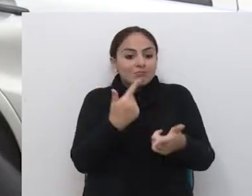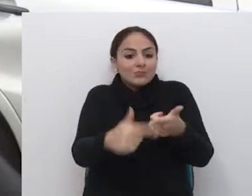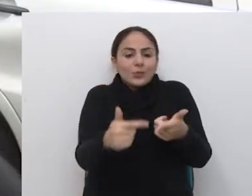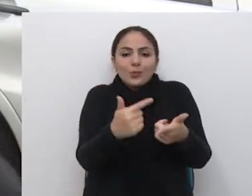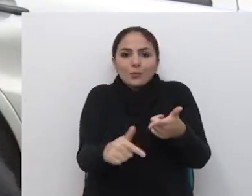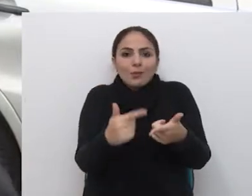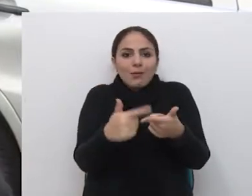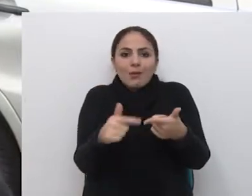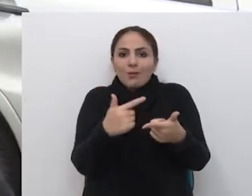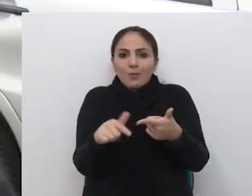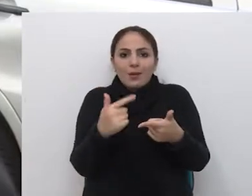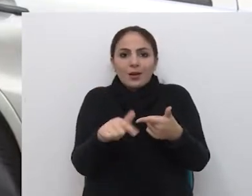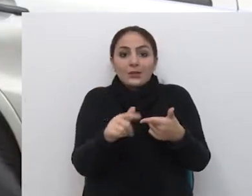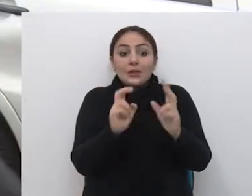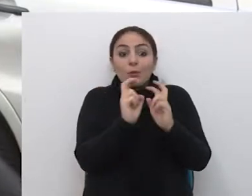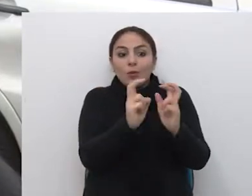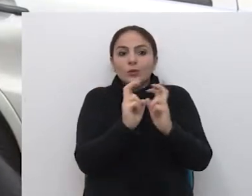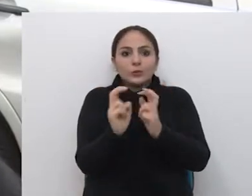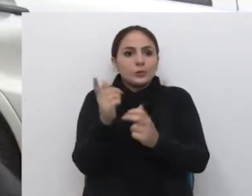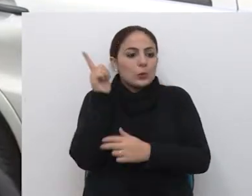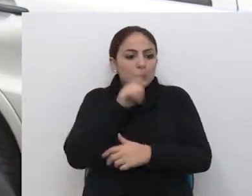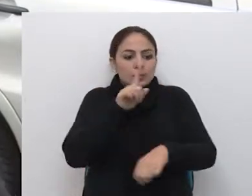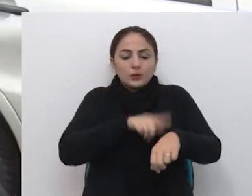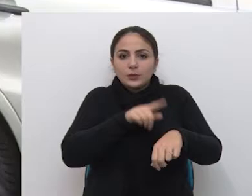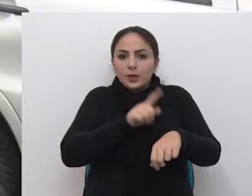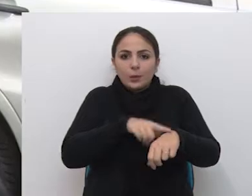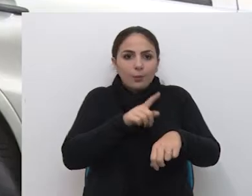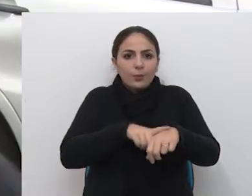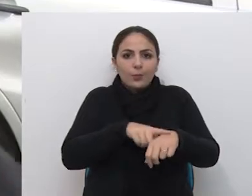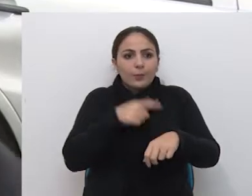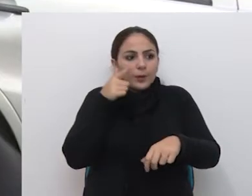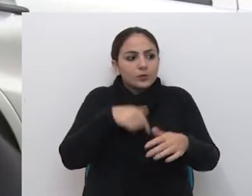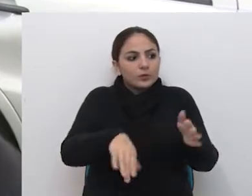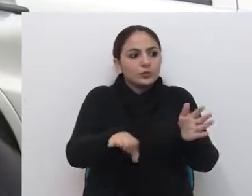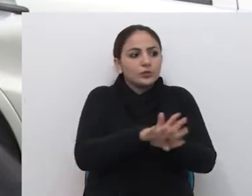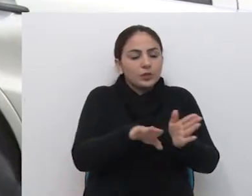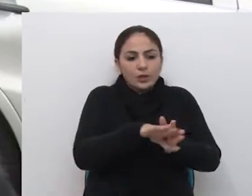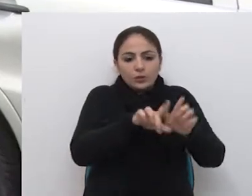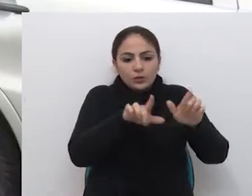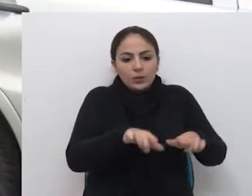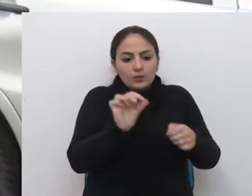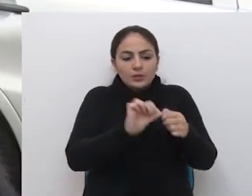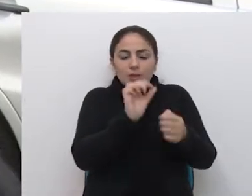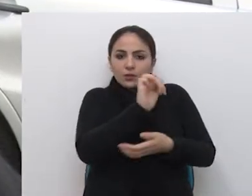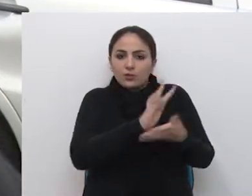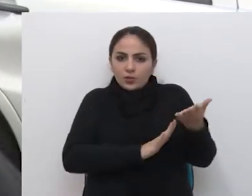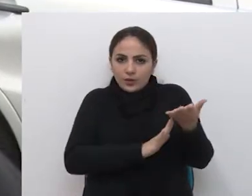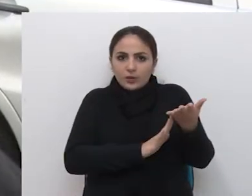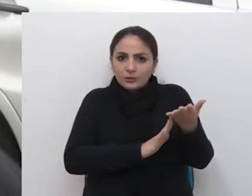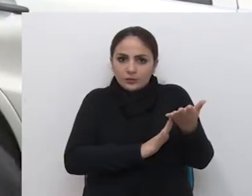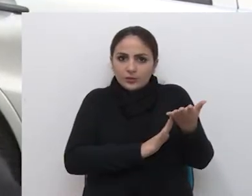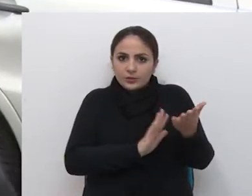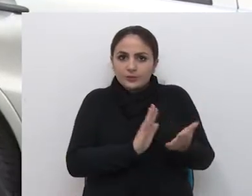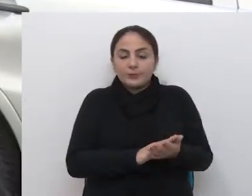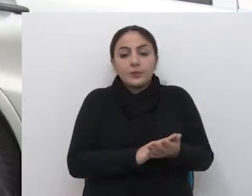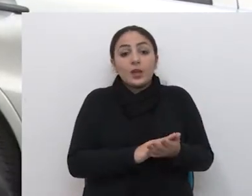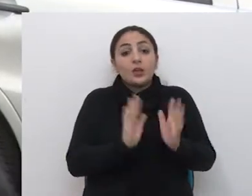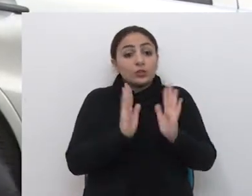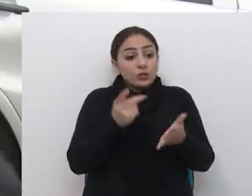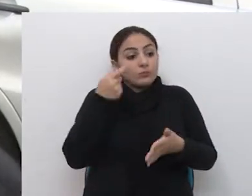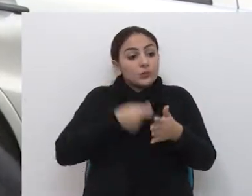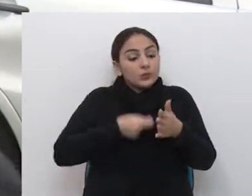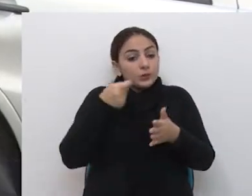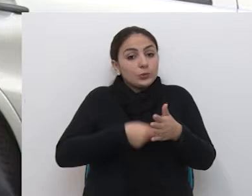de linhas, eles não têm tempo hábil para chegarem nos seus locais de atividades, para exercerem suas atividades laborais. Então já